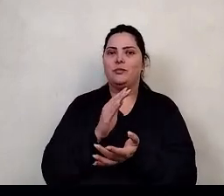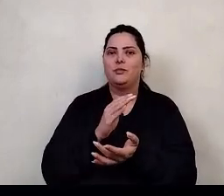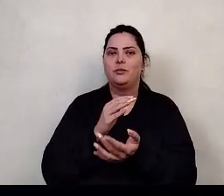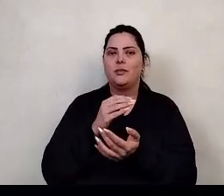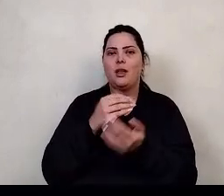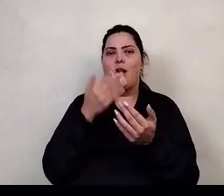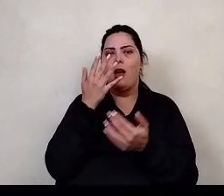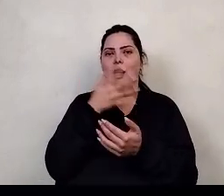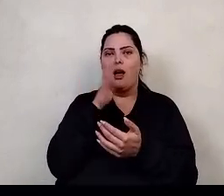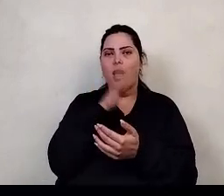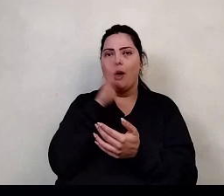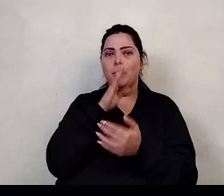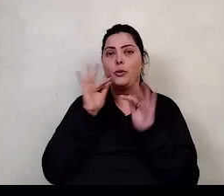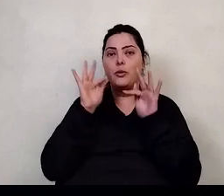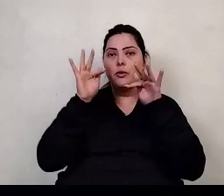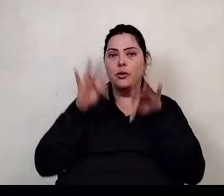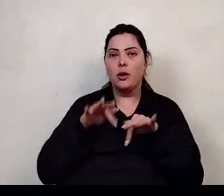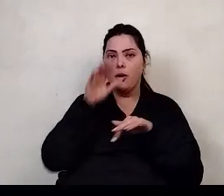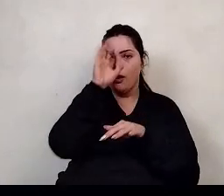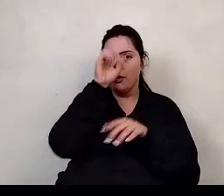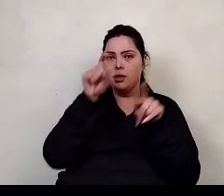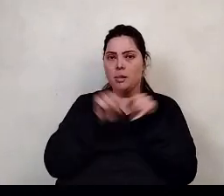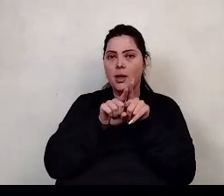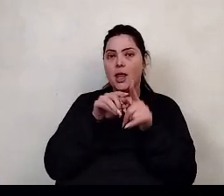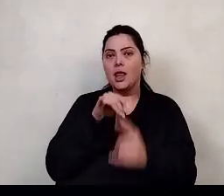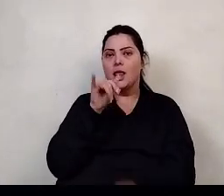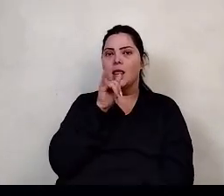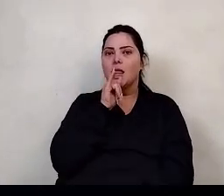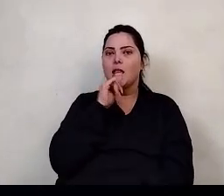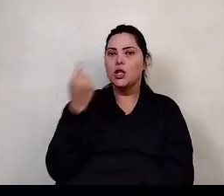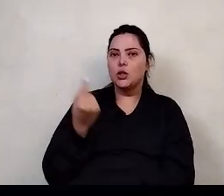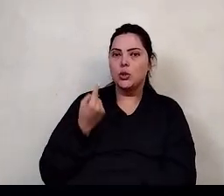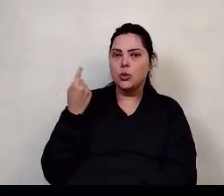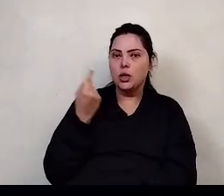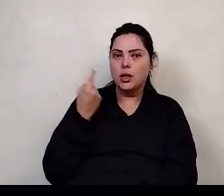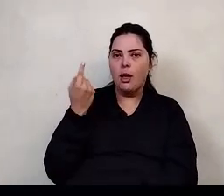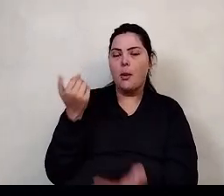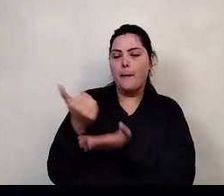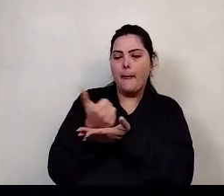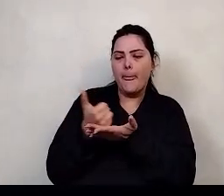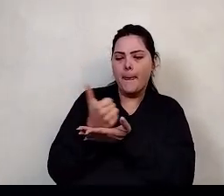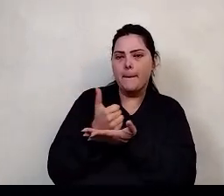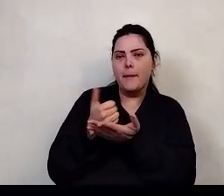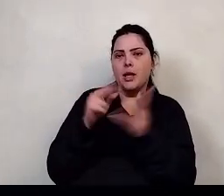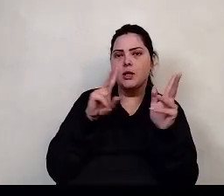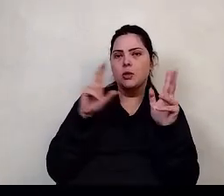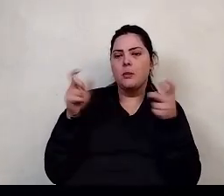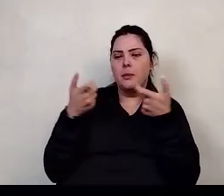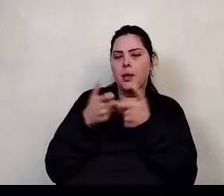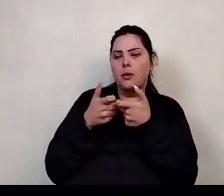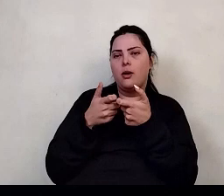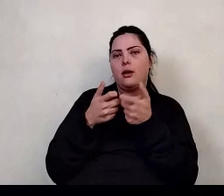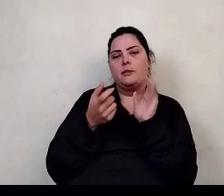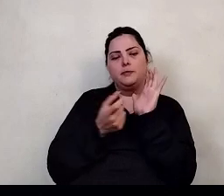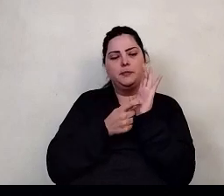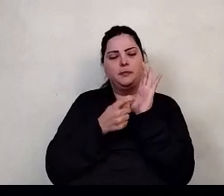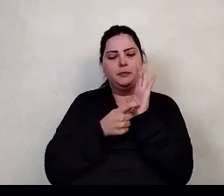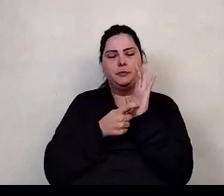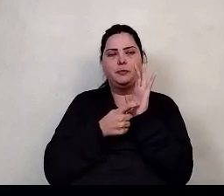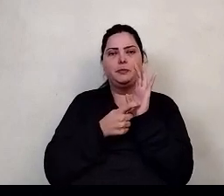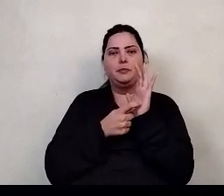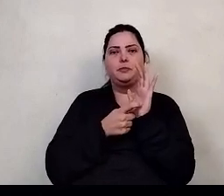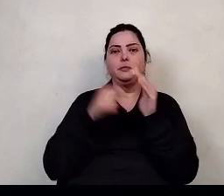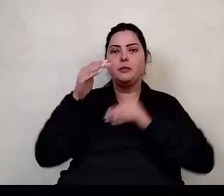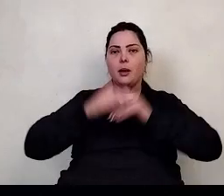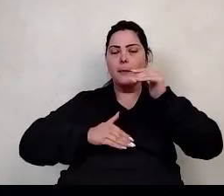E por fim, a gente aprende que testes unitários são a base e se referem à menor unidade do software, certo? Então, na prática, testes unitários a